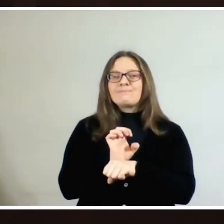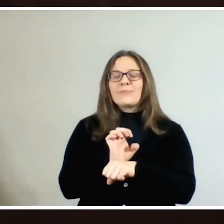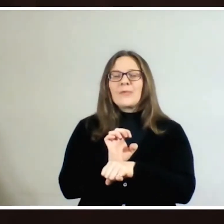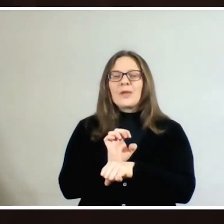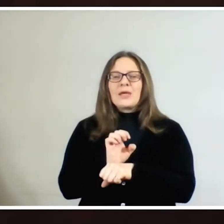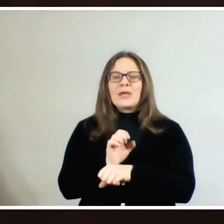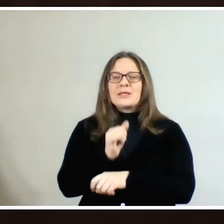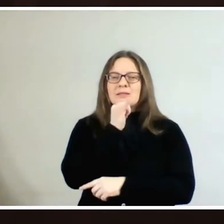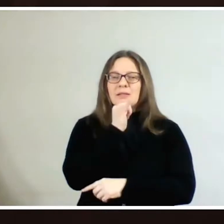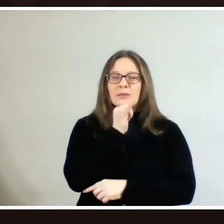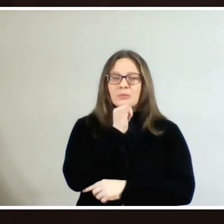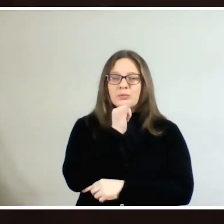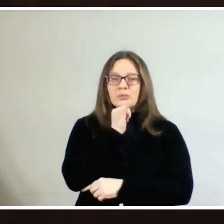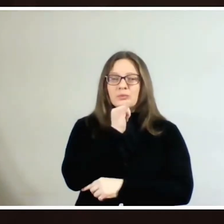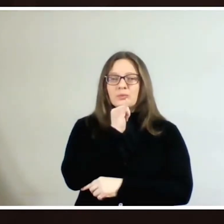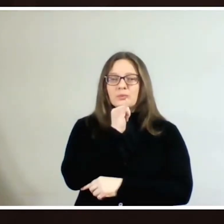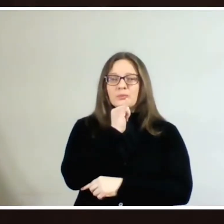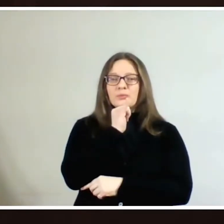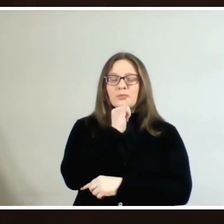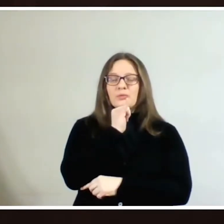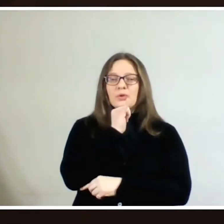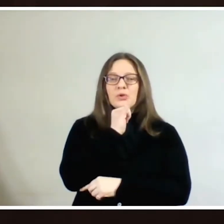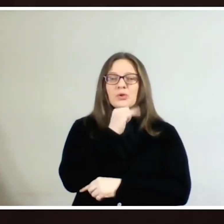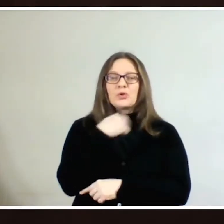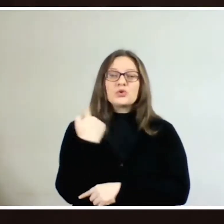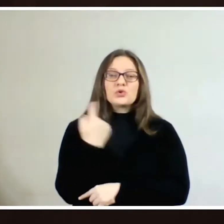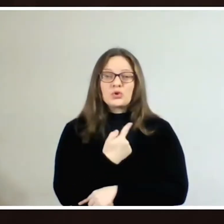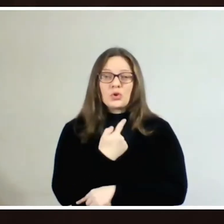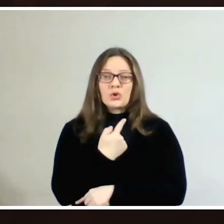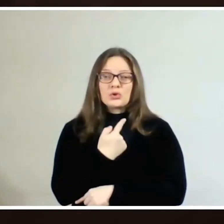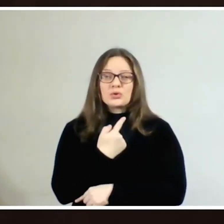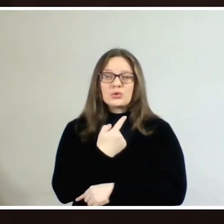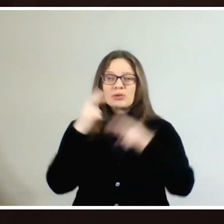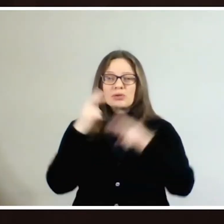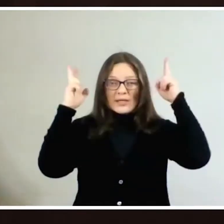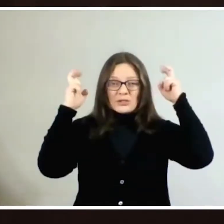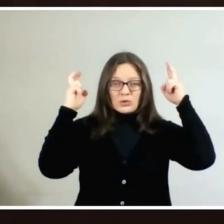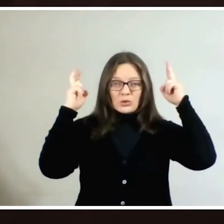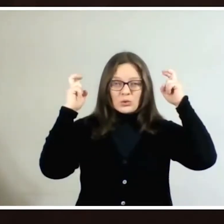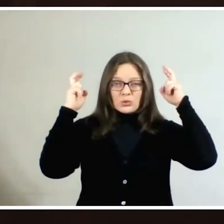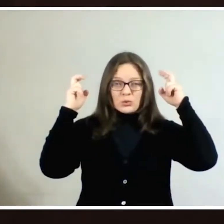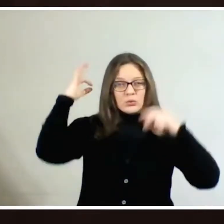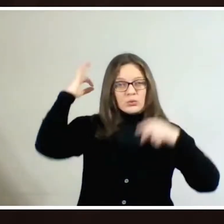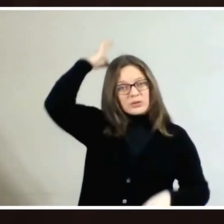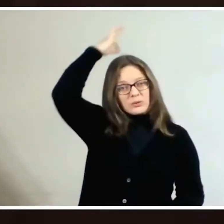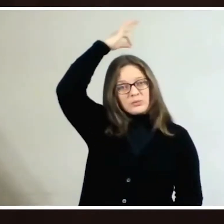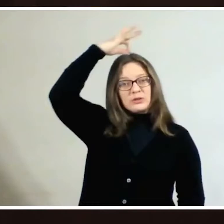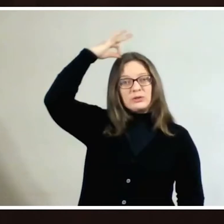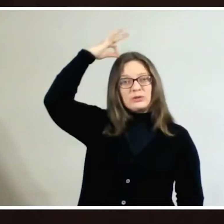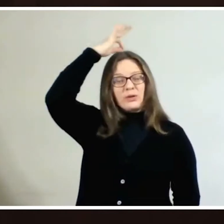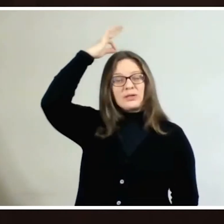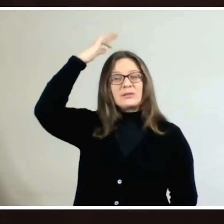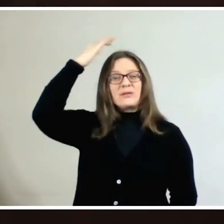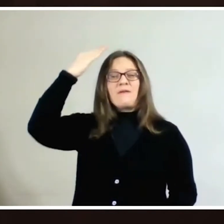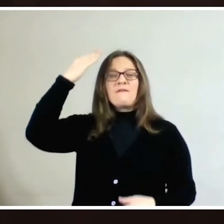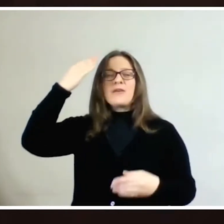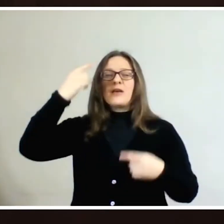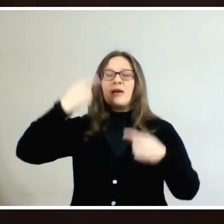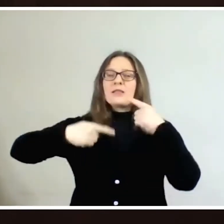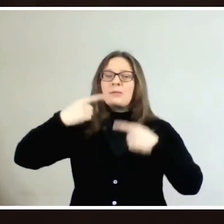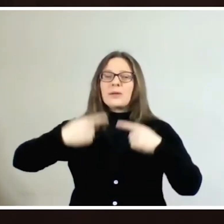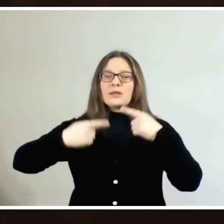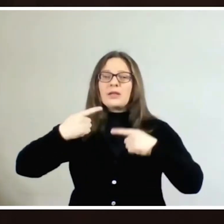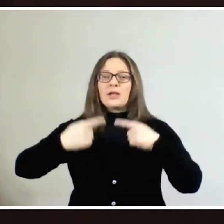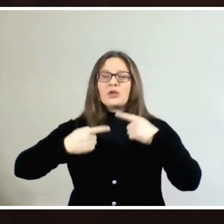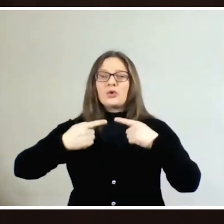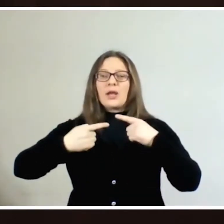os nossos assuntos espirituais aqui, né, acaba sendo debatido no nosso Congresso Nacional. Não